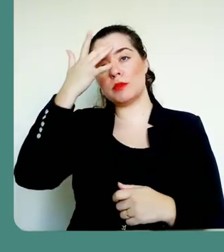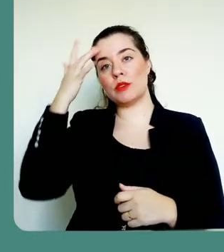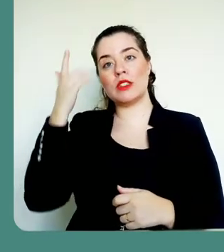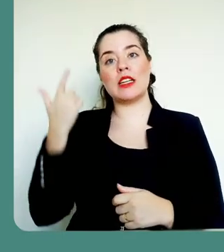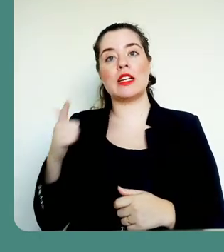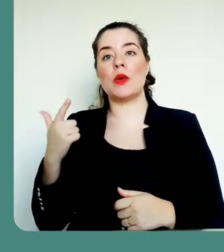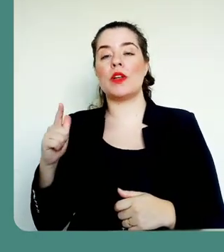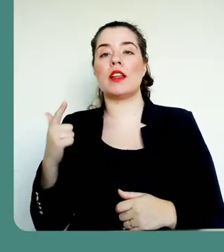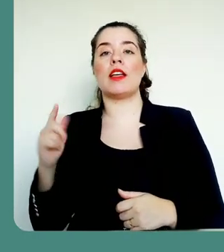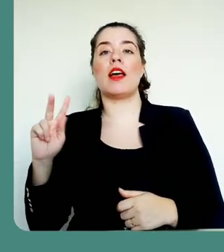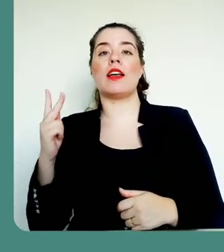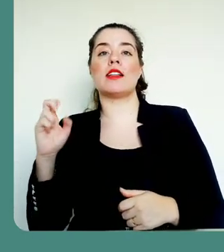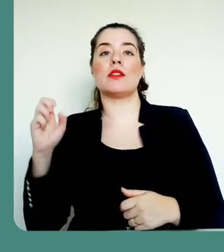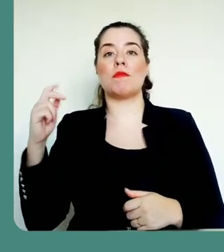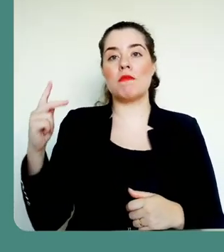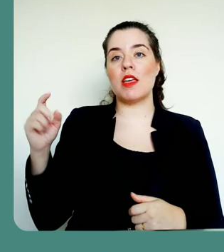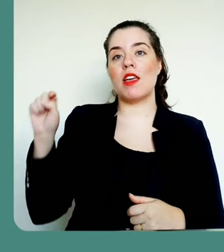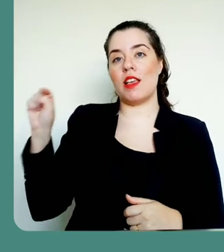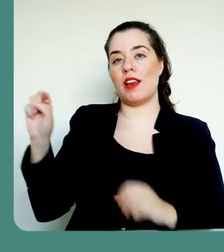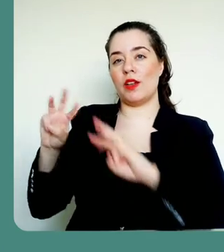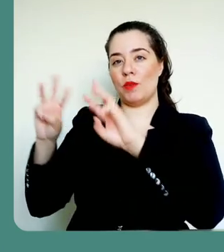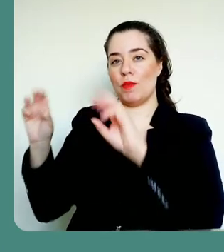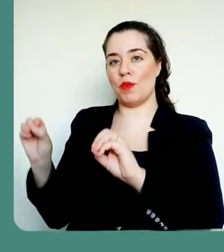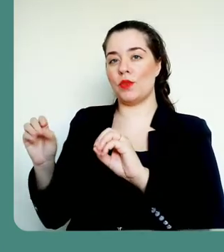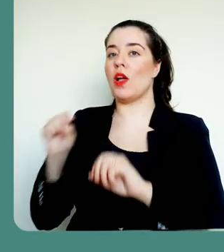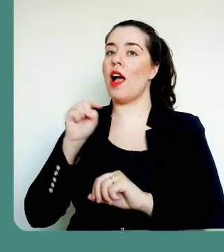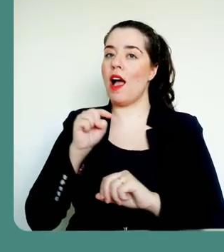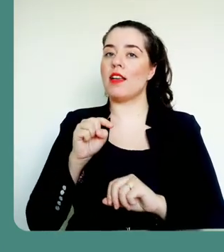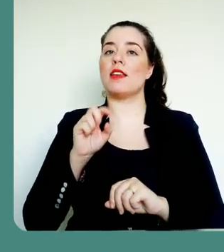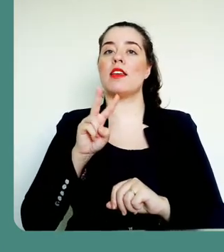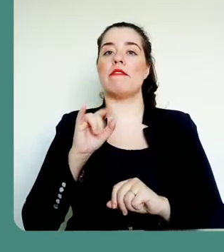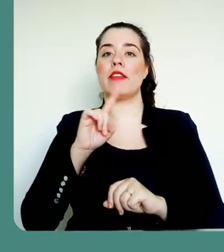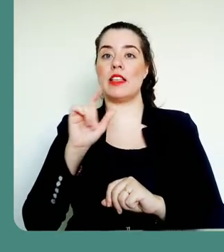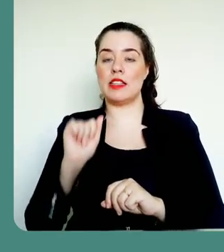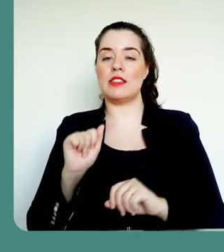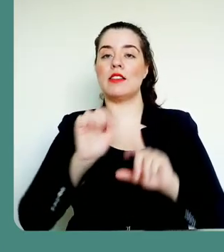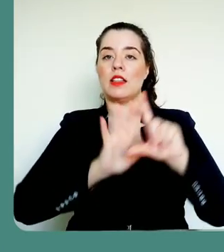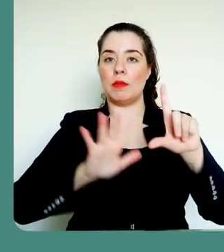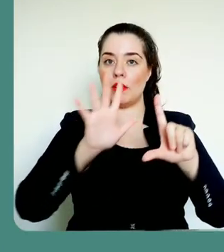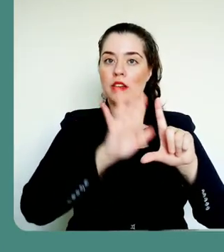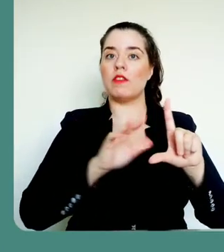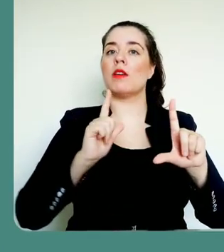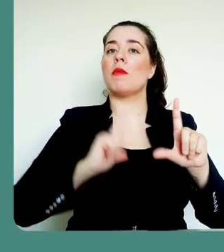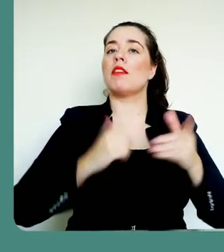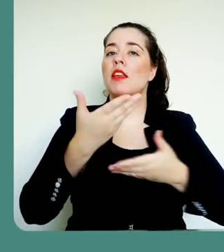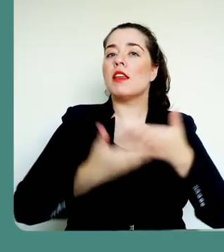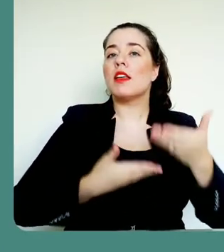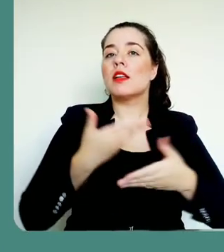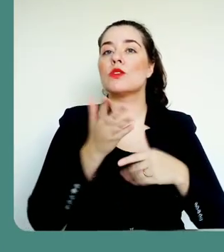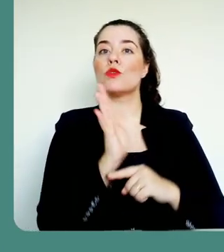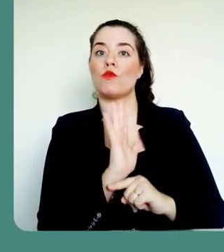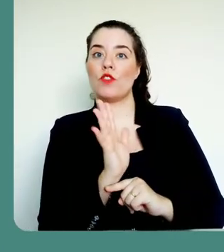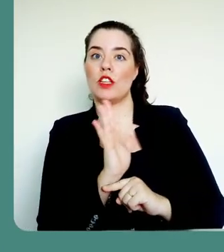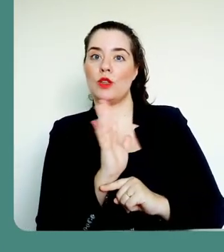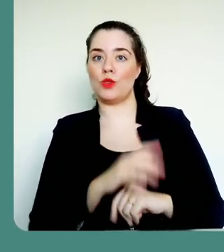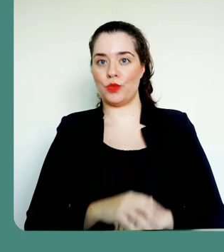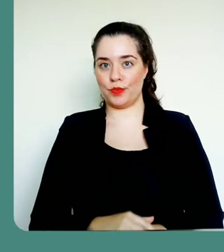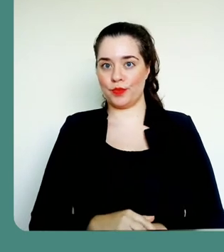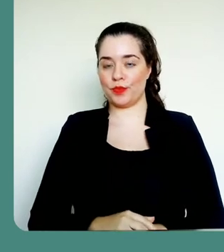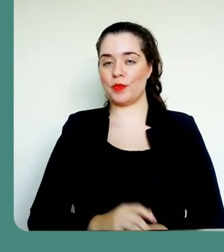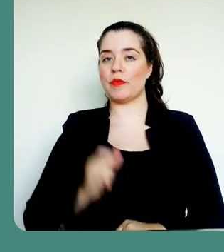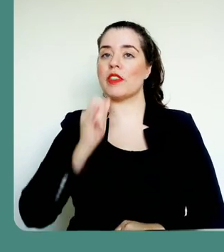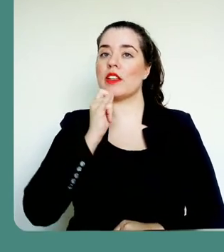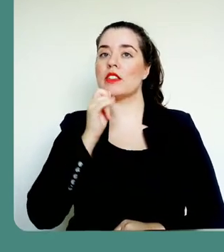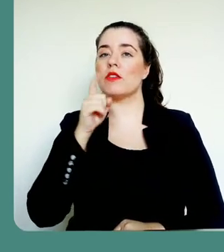que é a ferramenta disponibilizada no Moodle. Ou seja, o Visia ele coloca questões e interações num